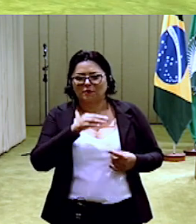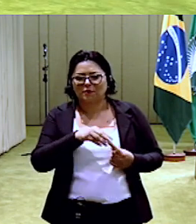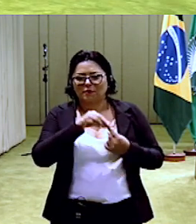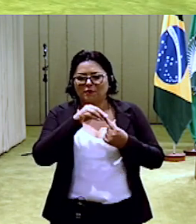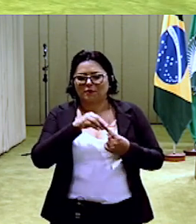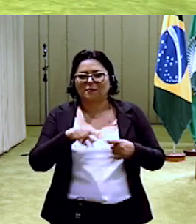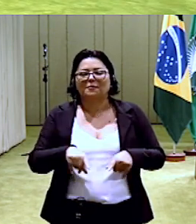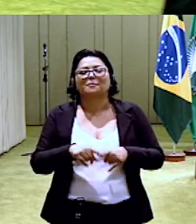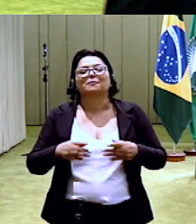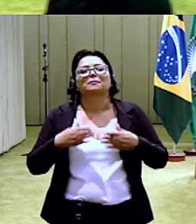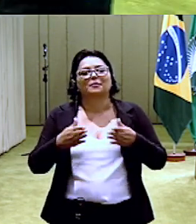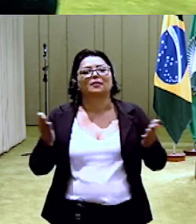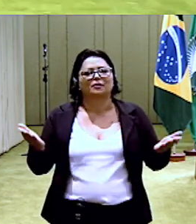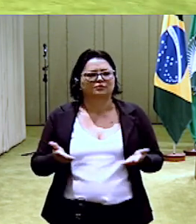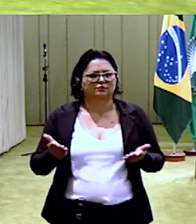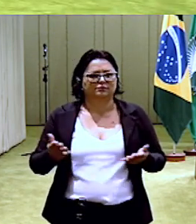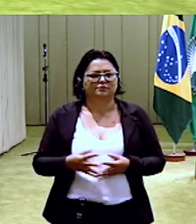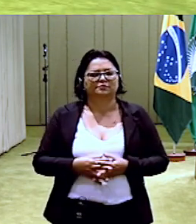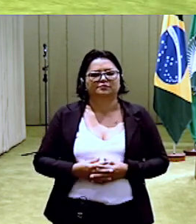que eu estou a participar nisto hoje.